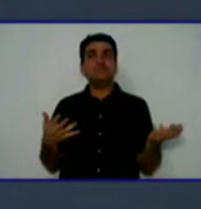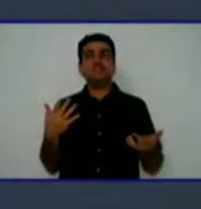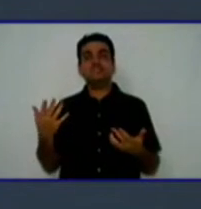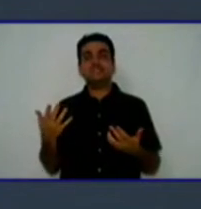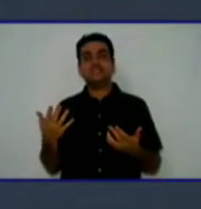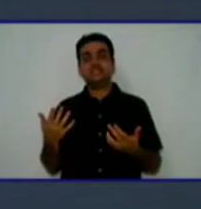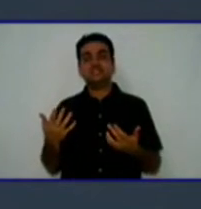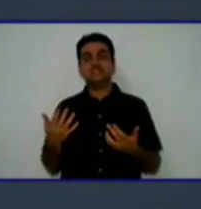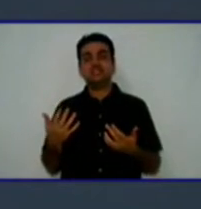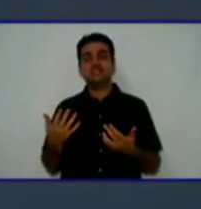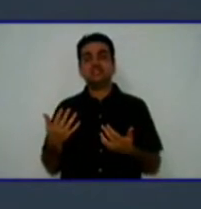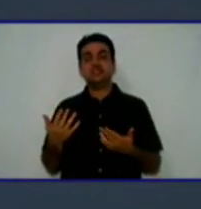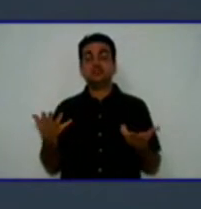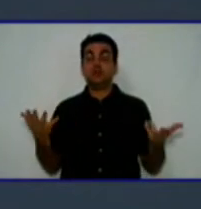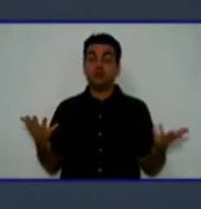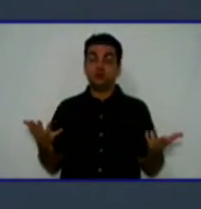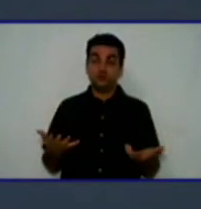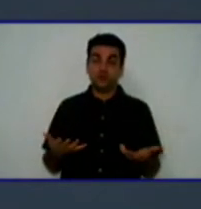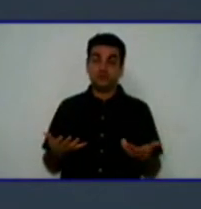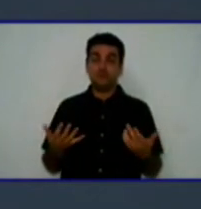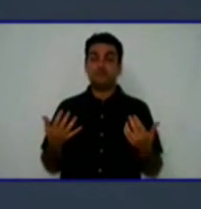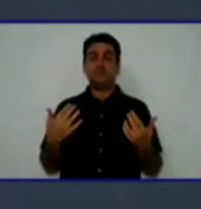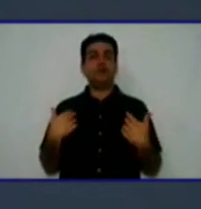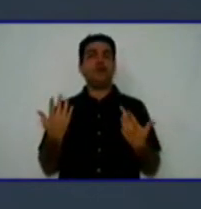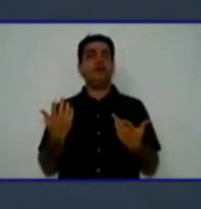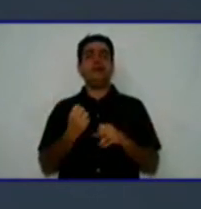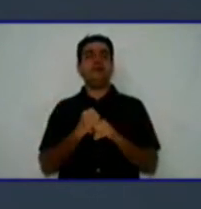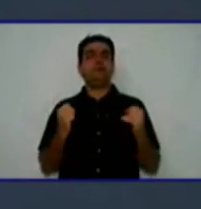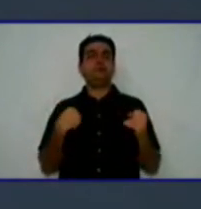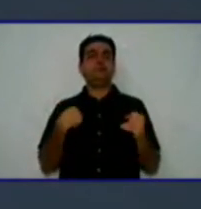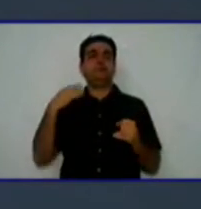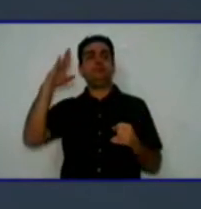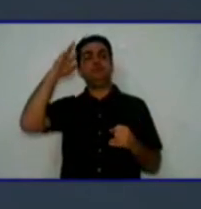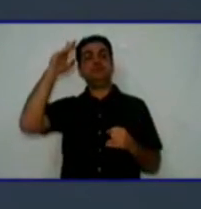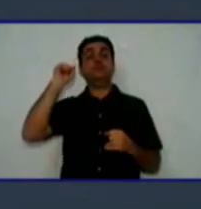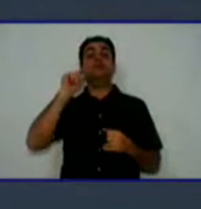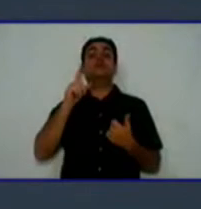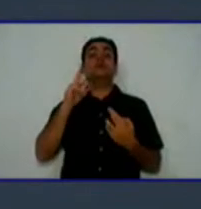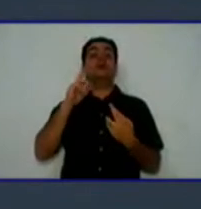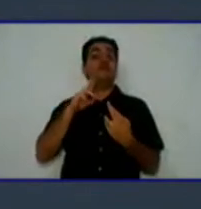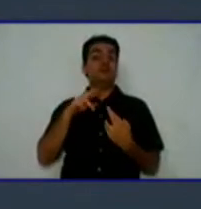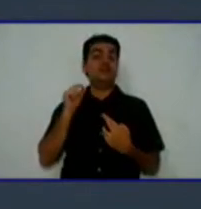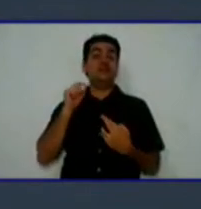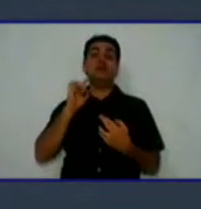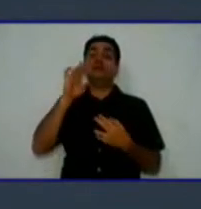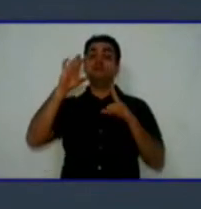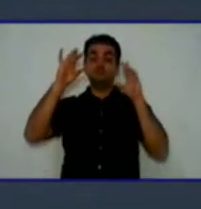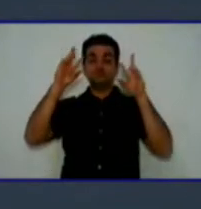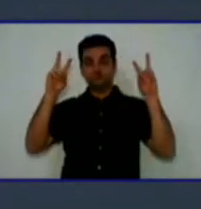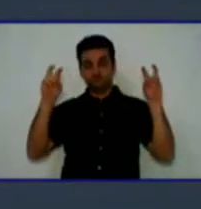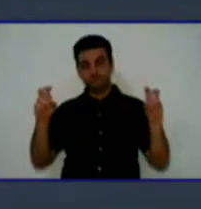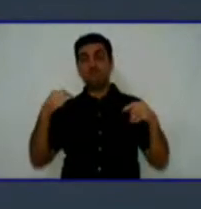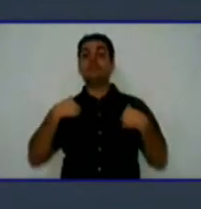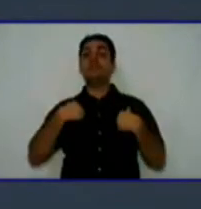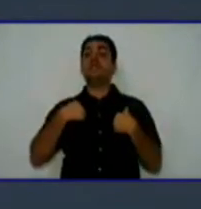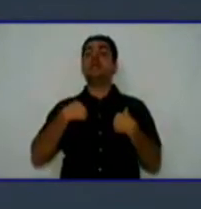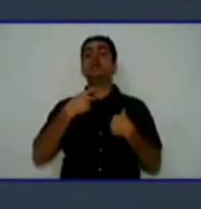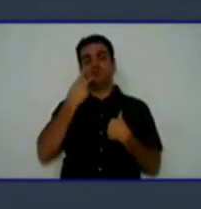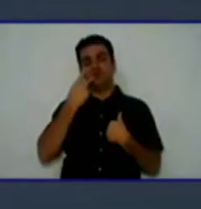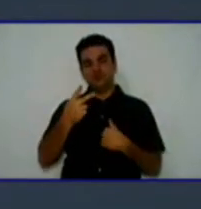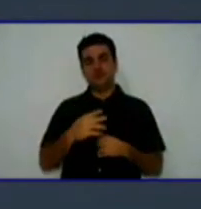por esta razão também não constou a referência a esta posição que eu, com o devido